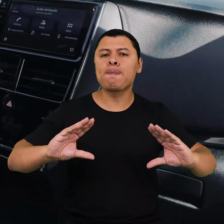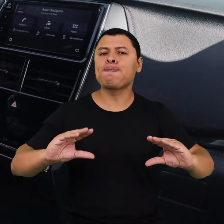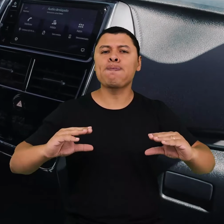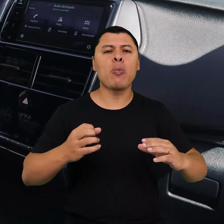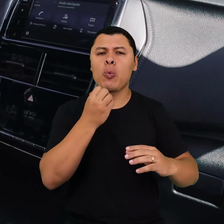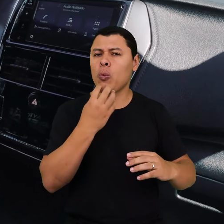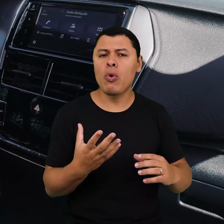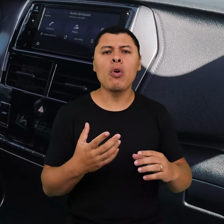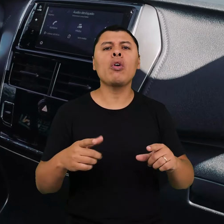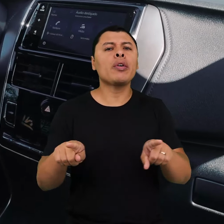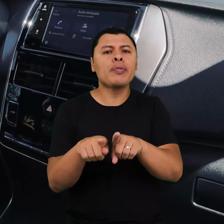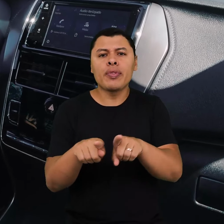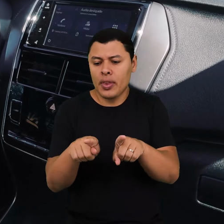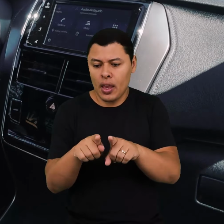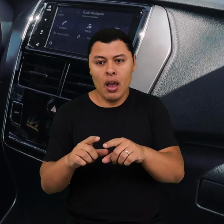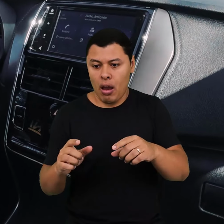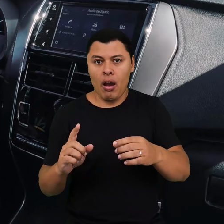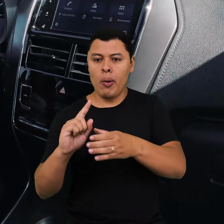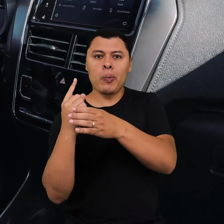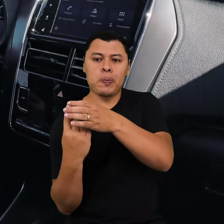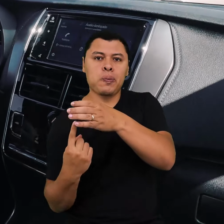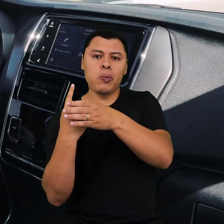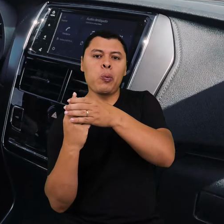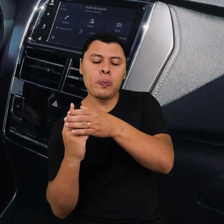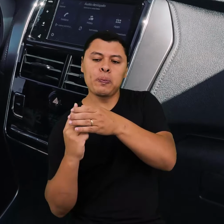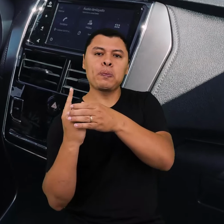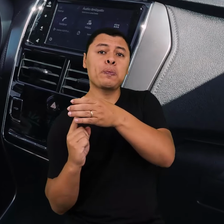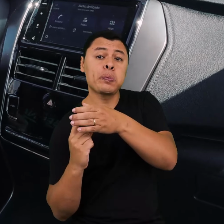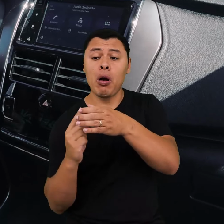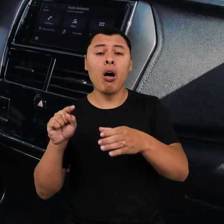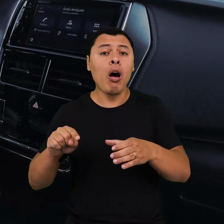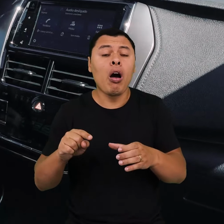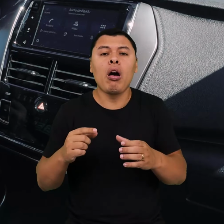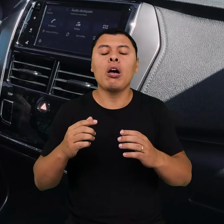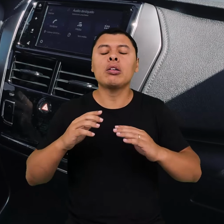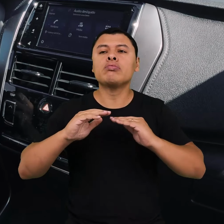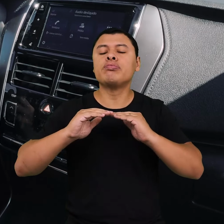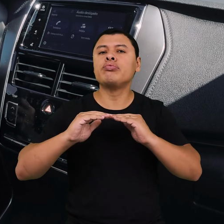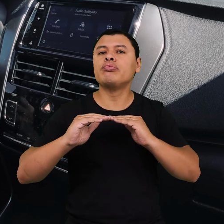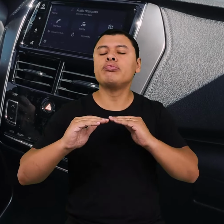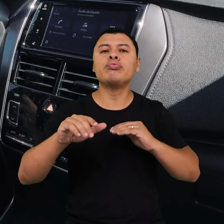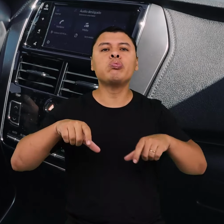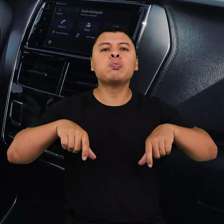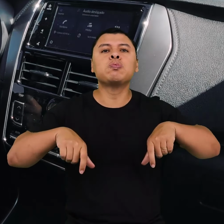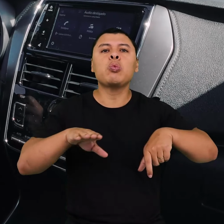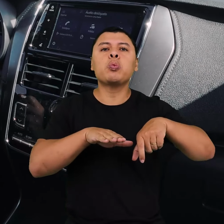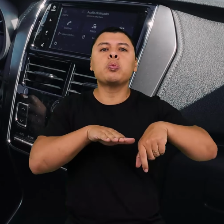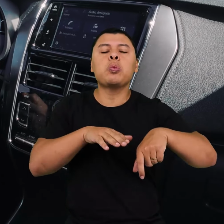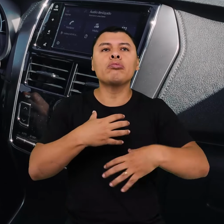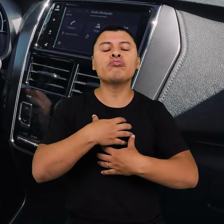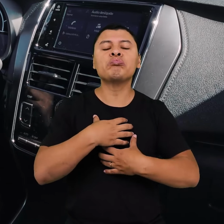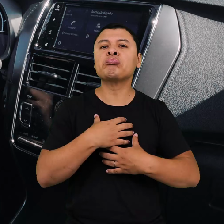parte de embuchamento também, muito bem realizado. Então é um carro que é gostoso, é confortável de andar. Com a justiça aí sendo feita, o City